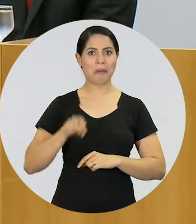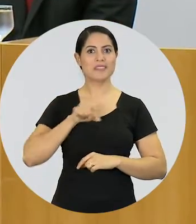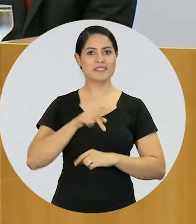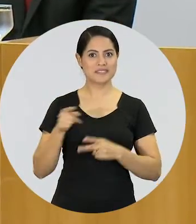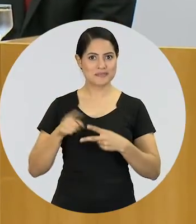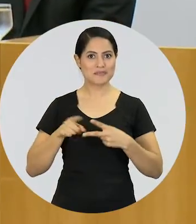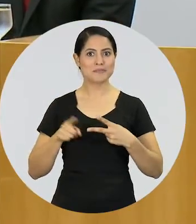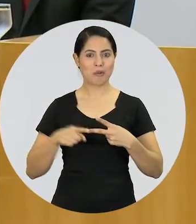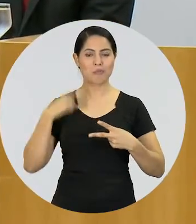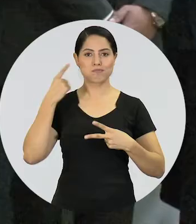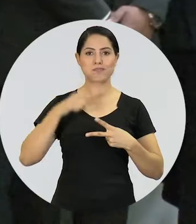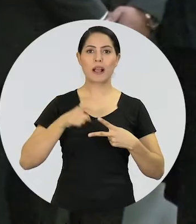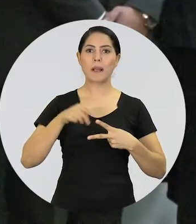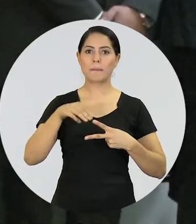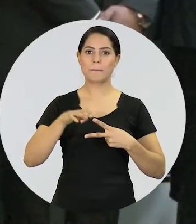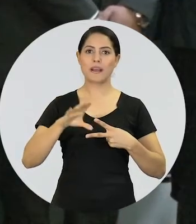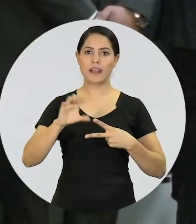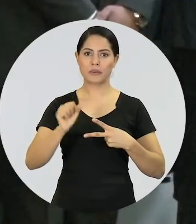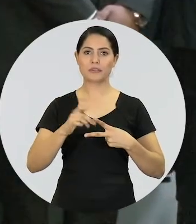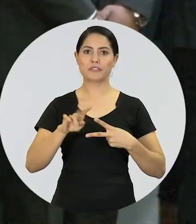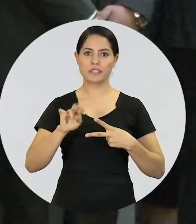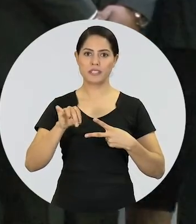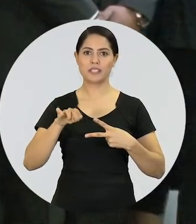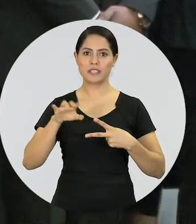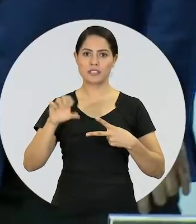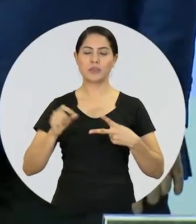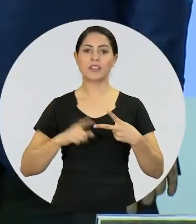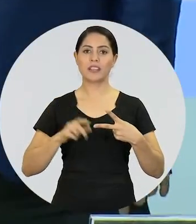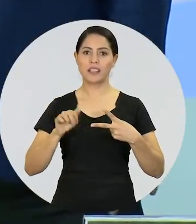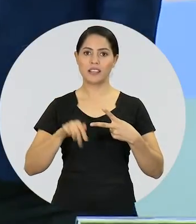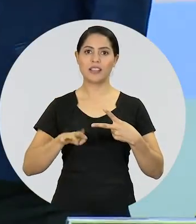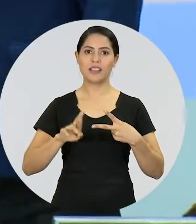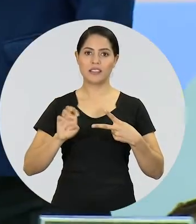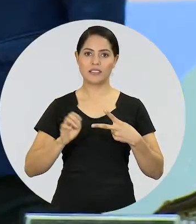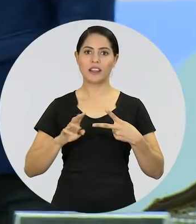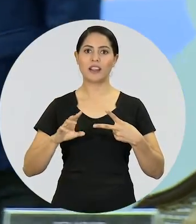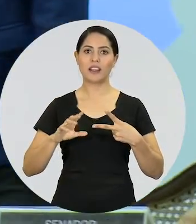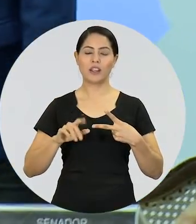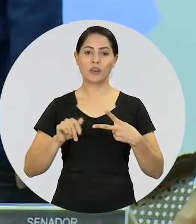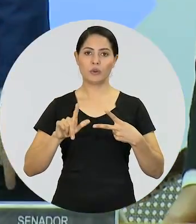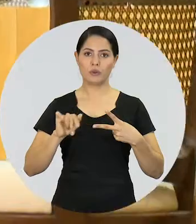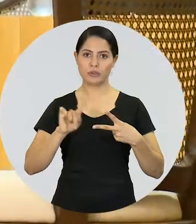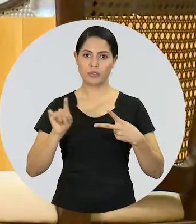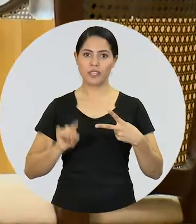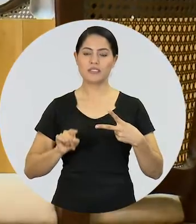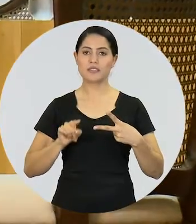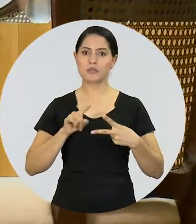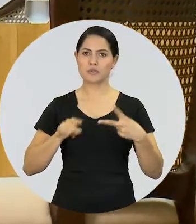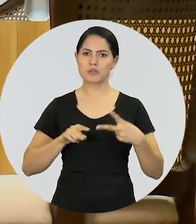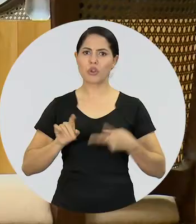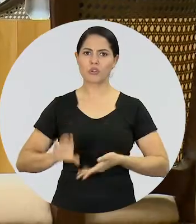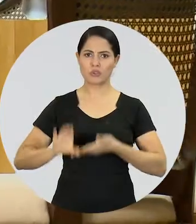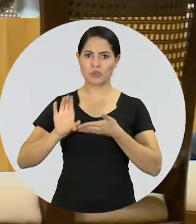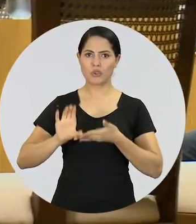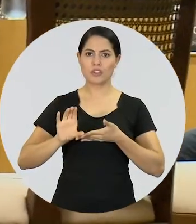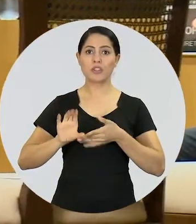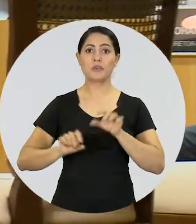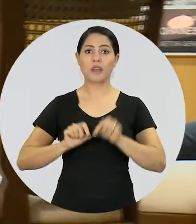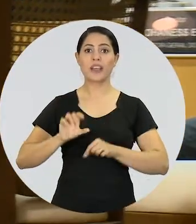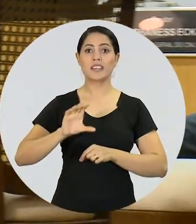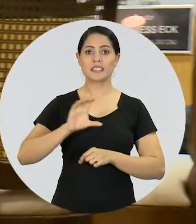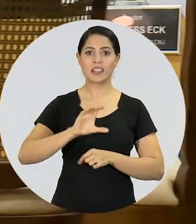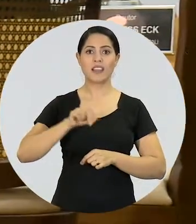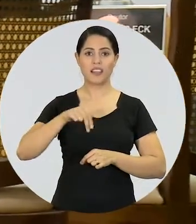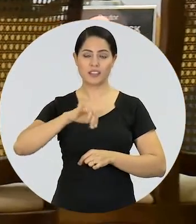solenidade de posse dos advogados Marcos Vinícius Jardim Rodrigues e André Luiz Godinho para o Conselho Nacional de Justiça